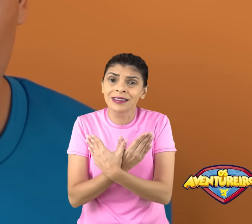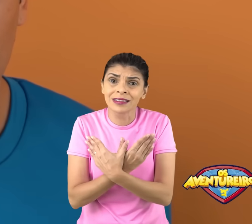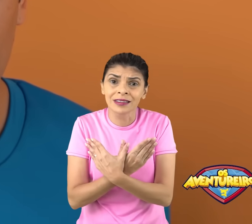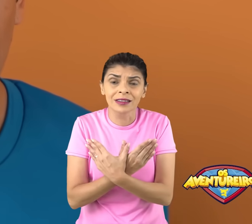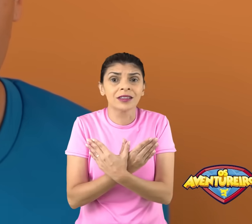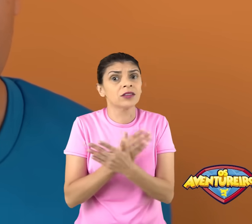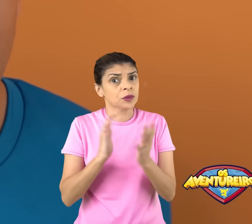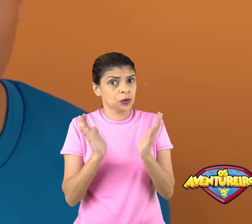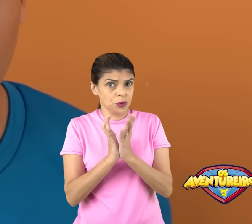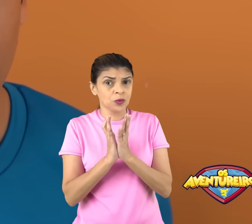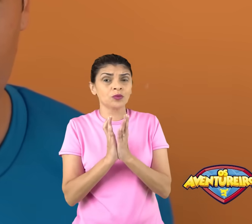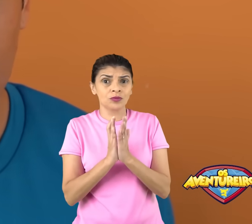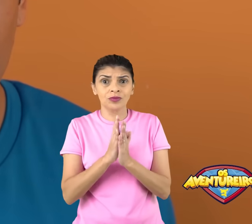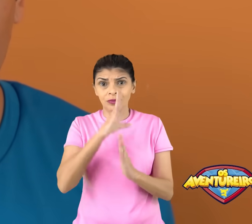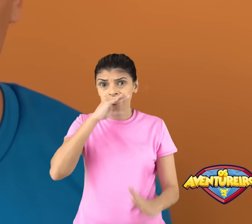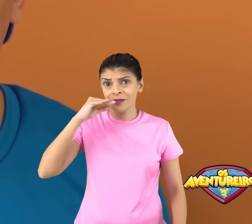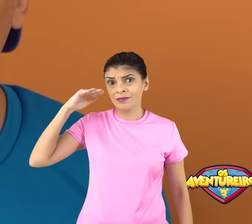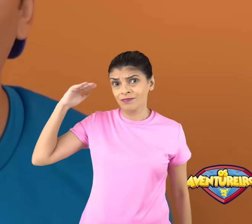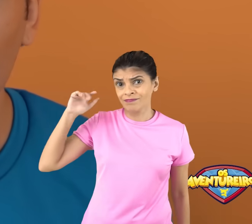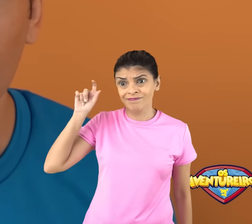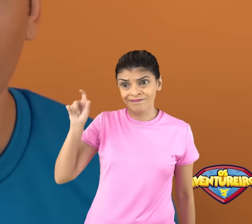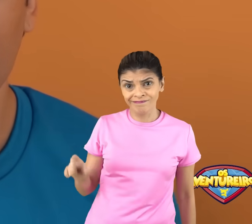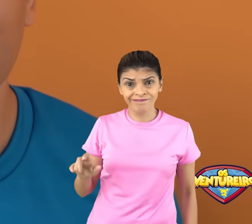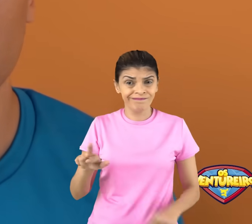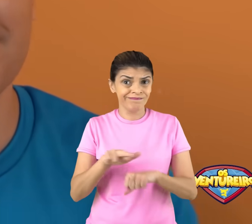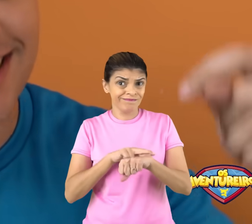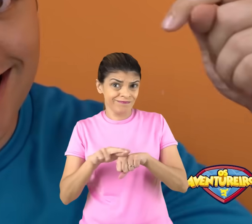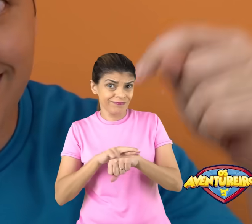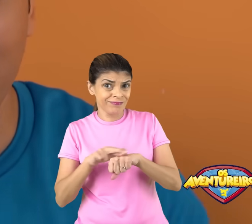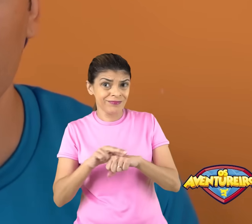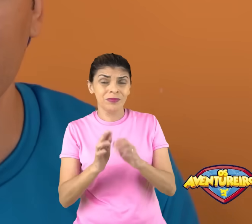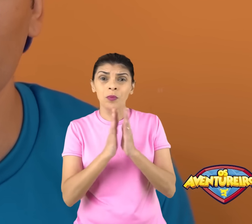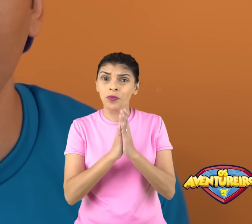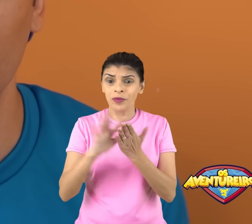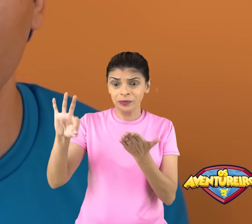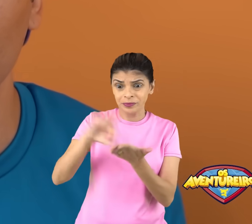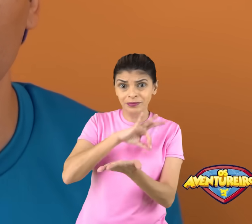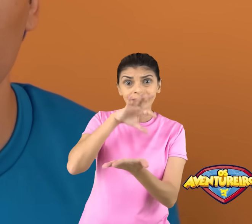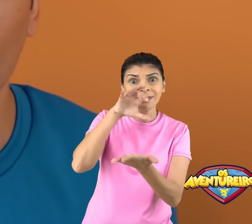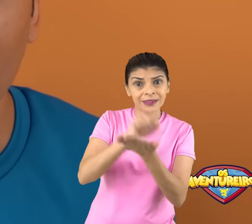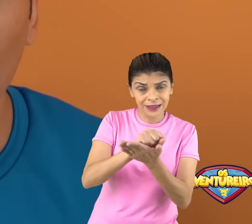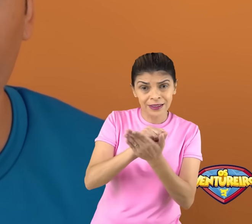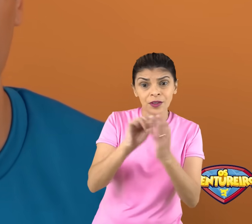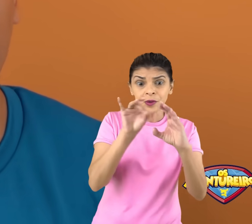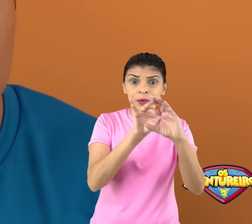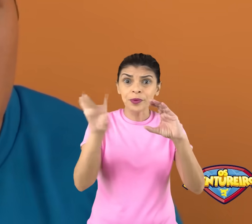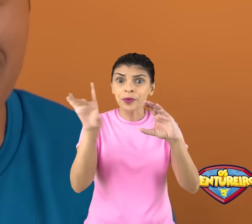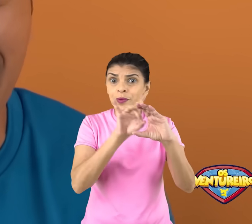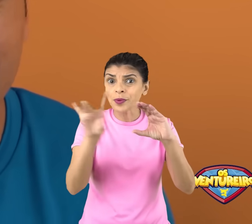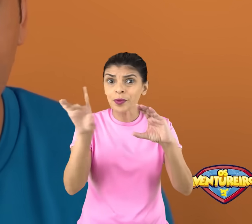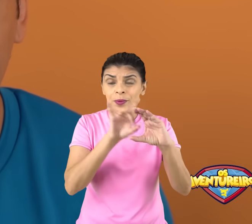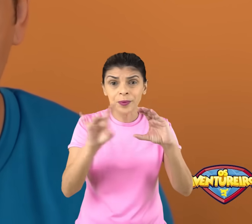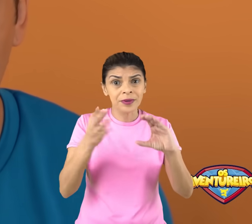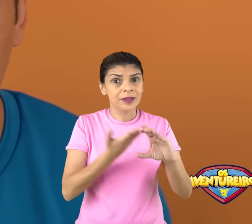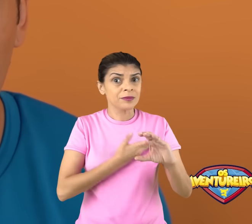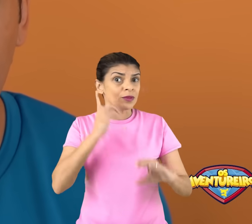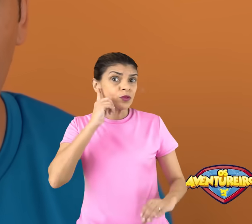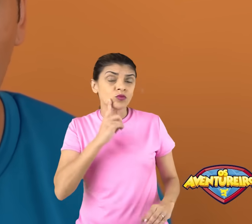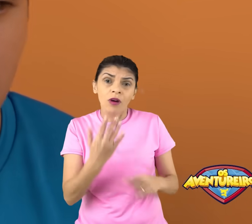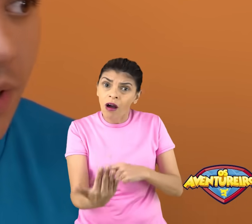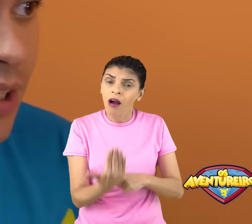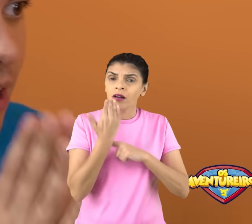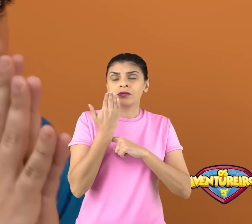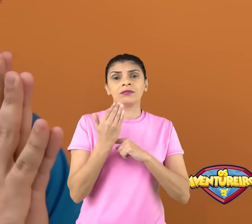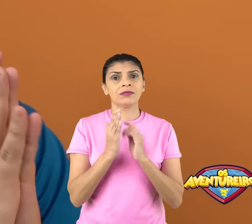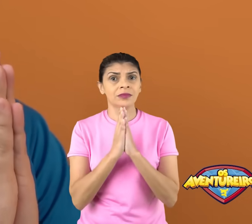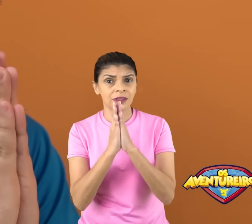Ei, público super jovem, agora é a vez da aventureira roxa. Então se inscreve aqui no canal da Lucas Toon agora pra ajudar a gente nessa